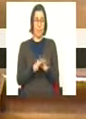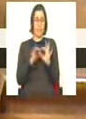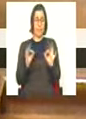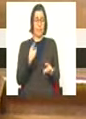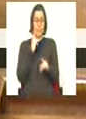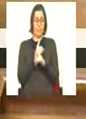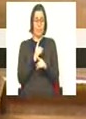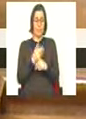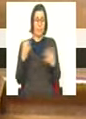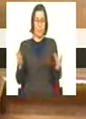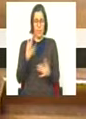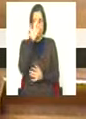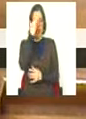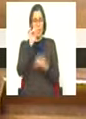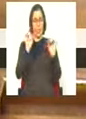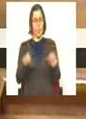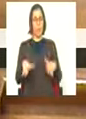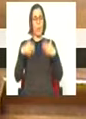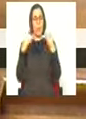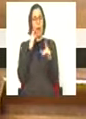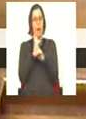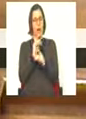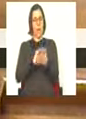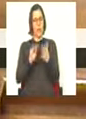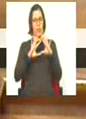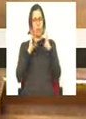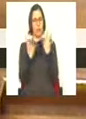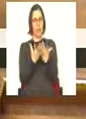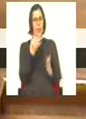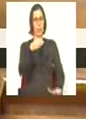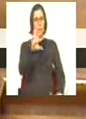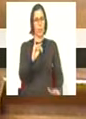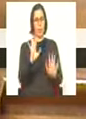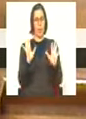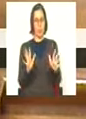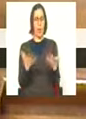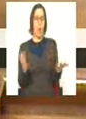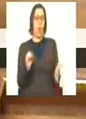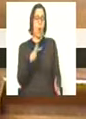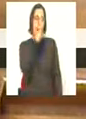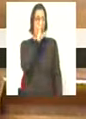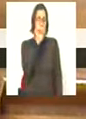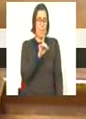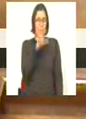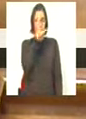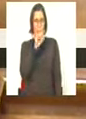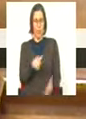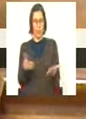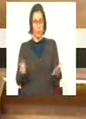aquilo que eram as ideias e os princípios do Secretário-Geral do Partido Socialista ou do Primeiro-Ministro deste